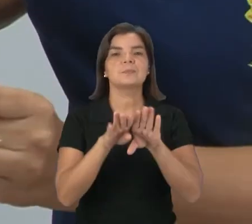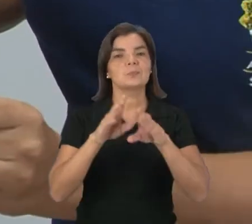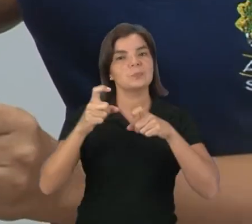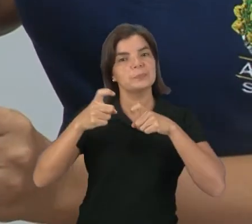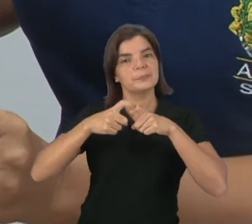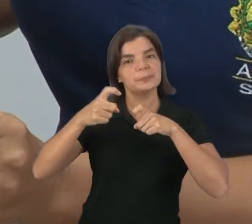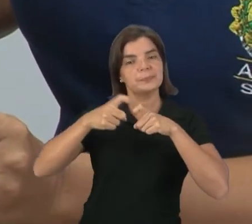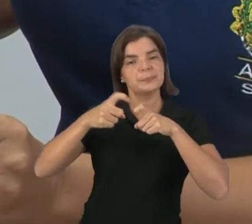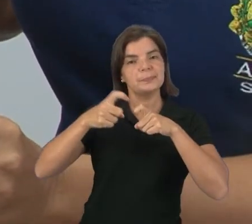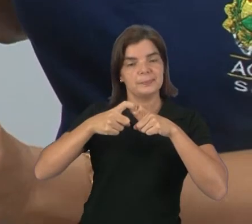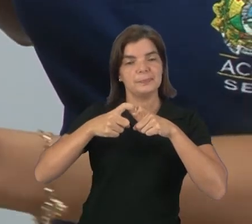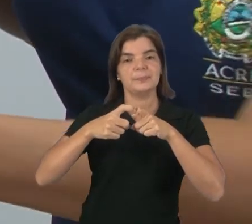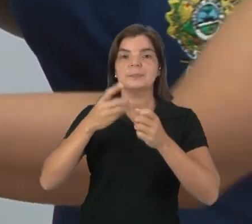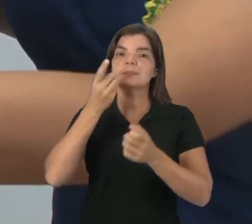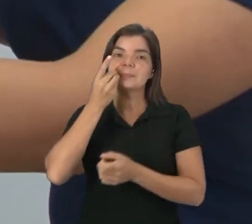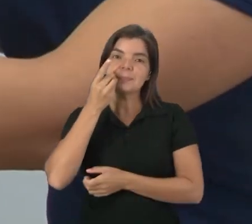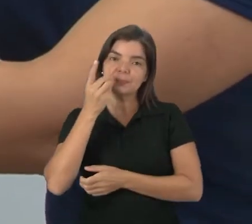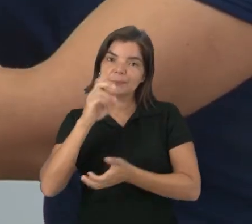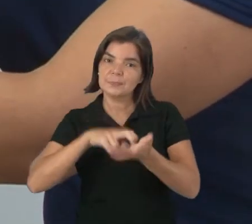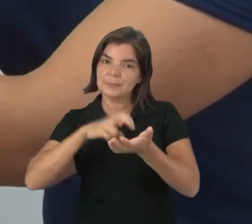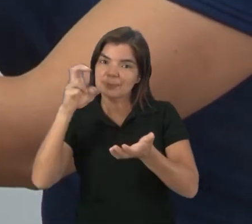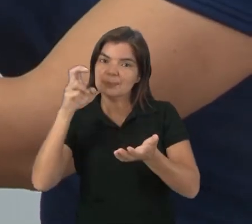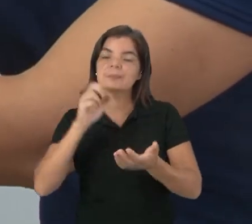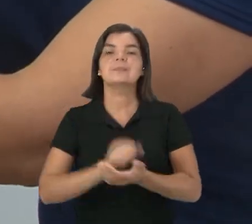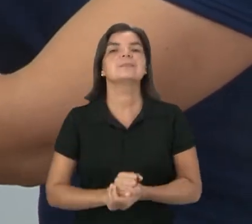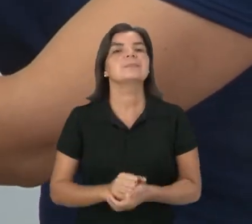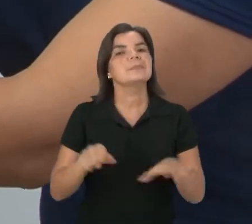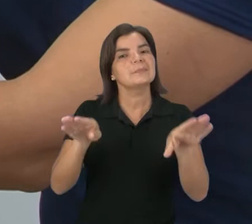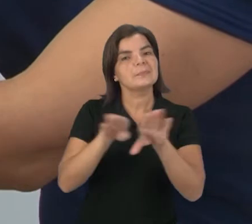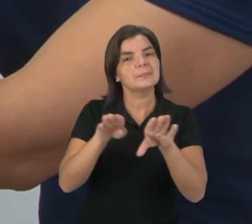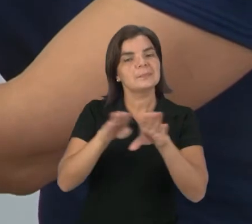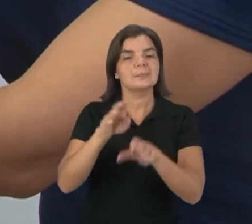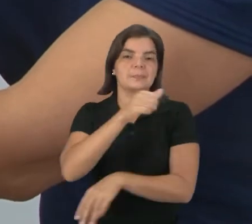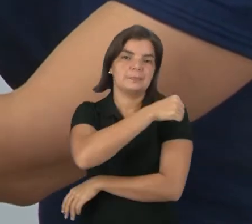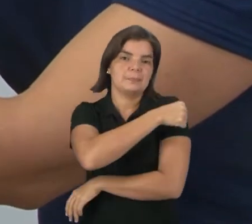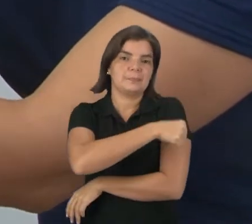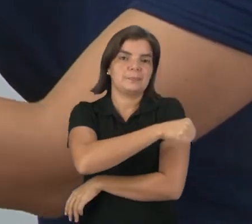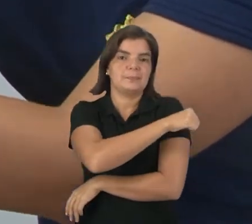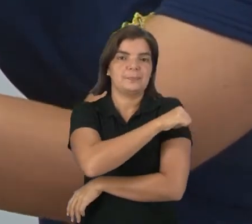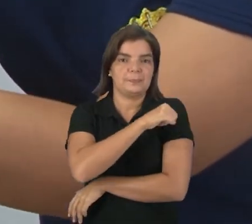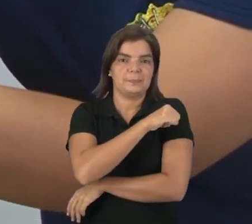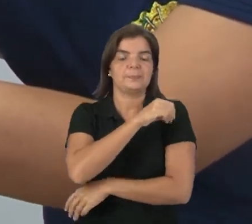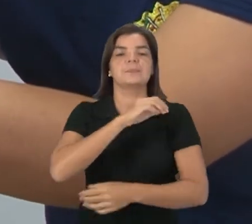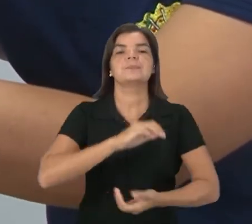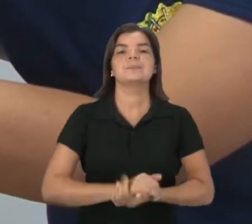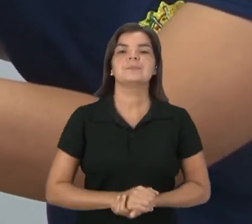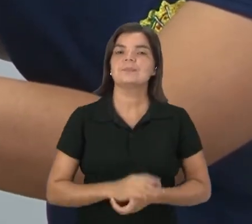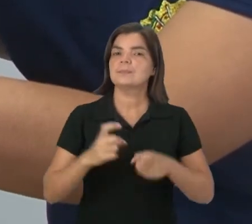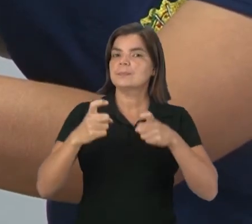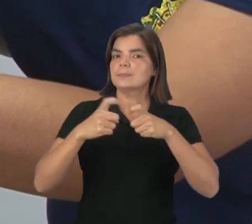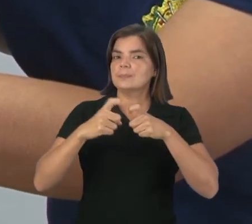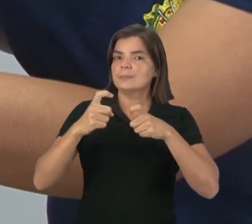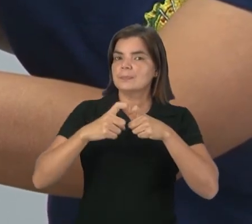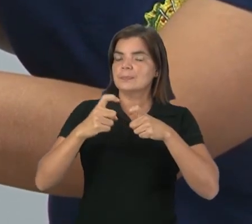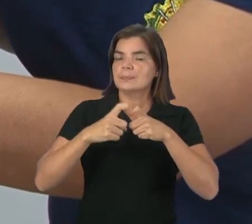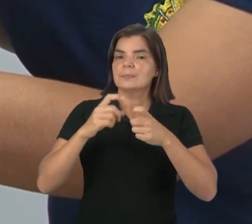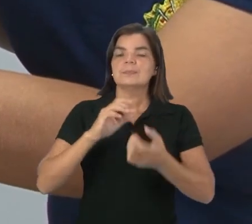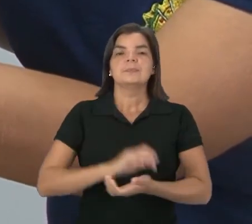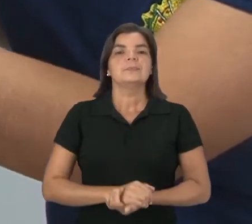o médico no período do dia vamos colar enfermeira Aliás o médico